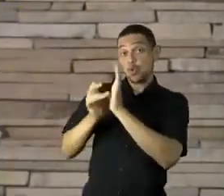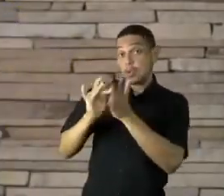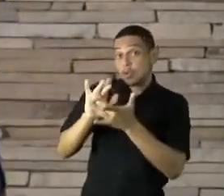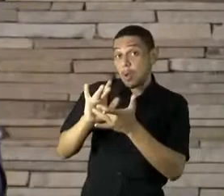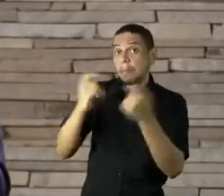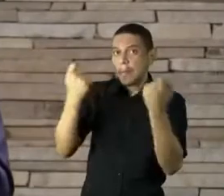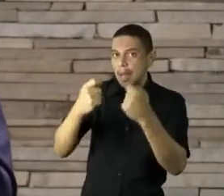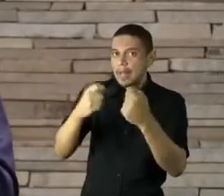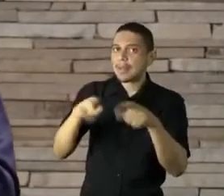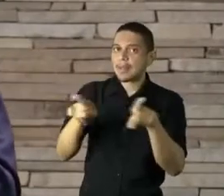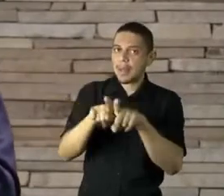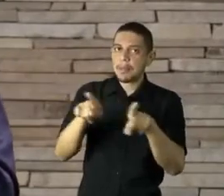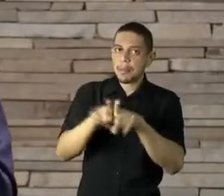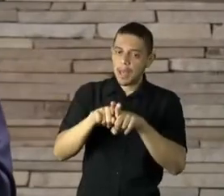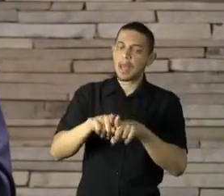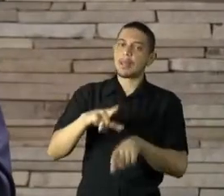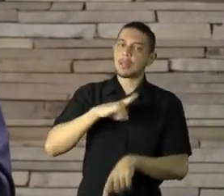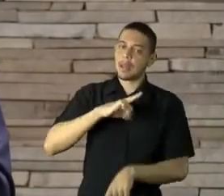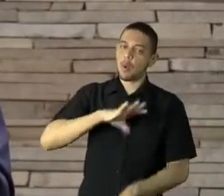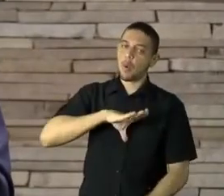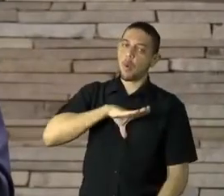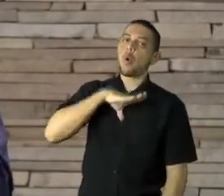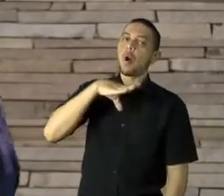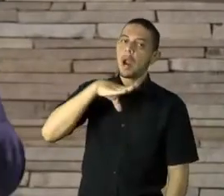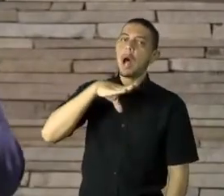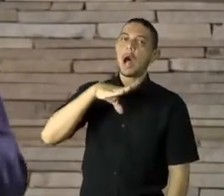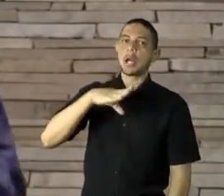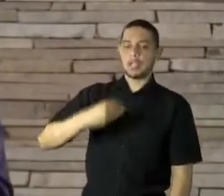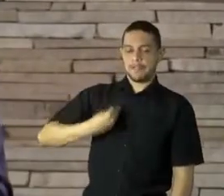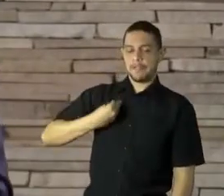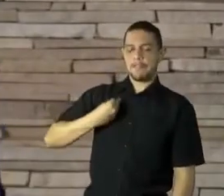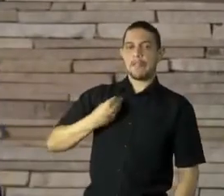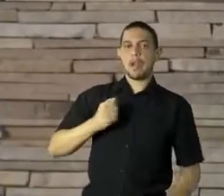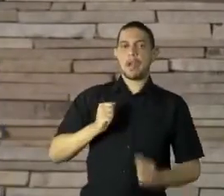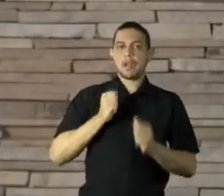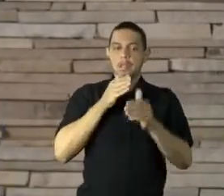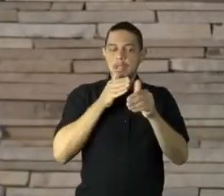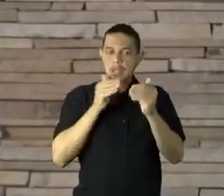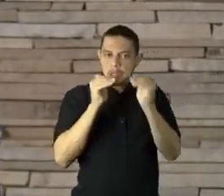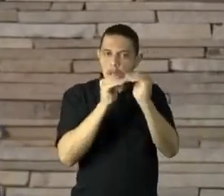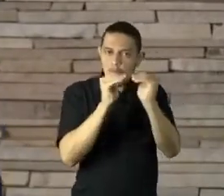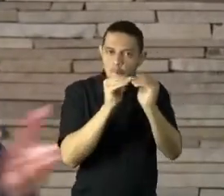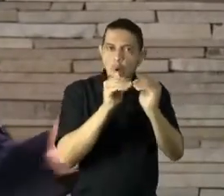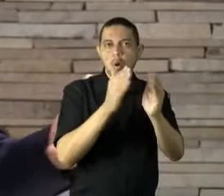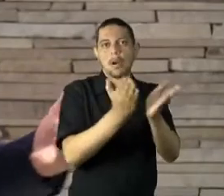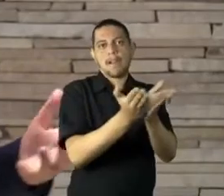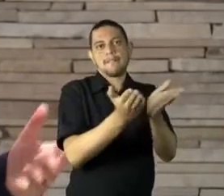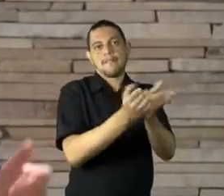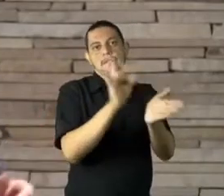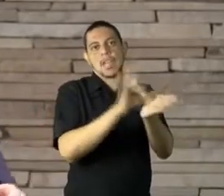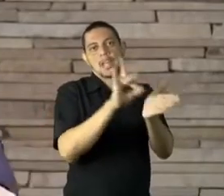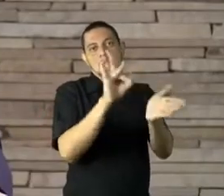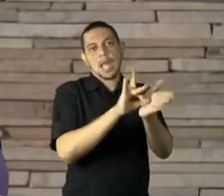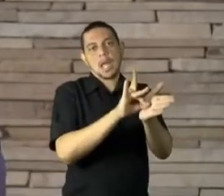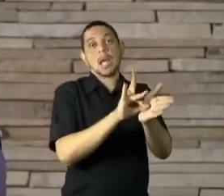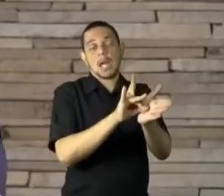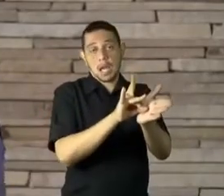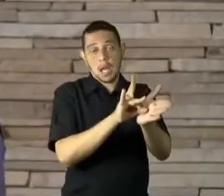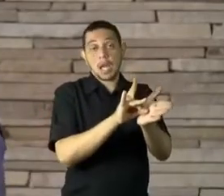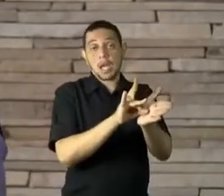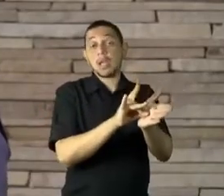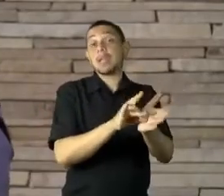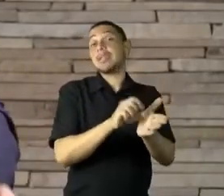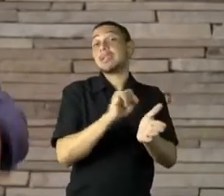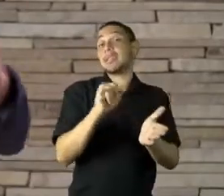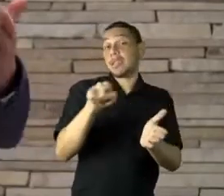preciso estar dispostos a se posicionarem ao lado da Verdade também esse sabemos que o reino de Cristo está